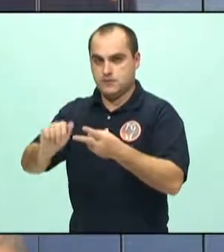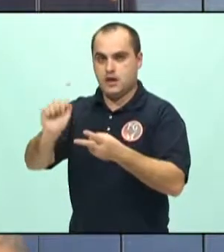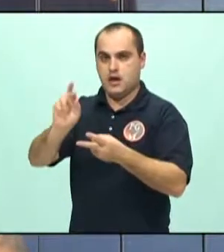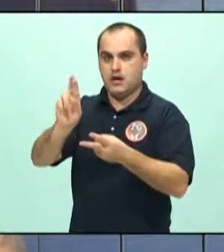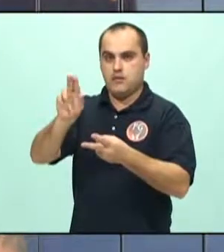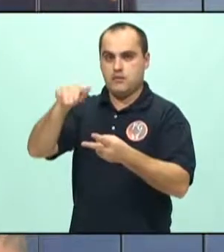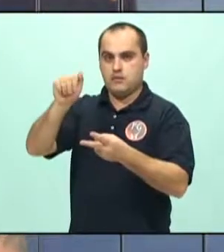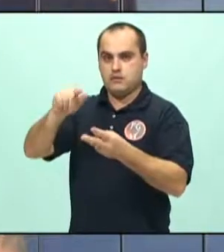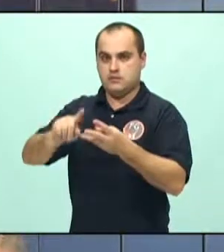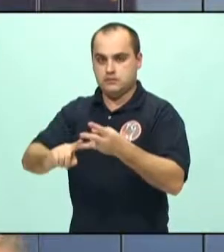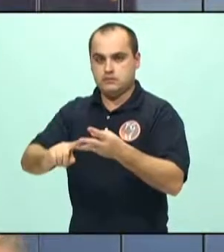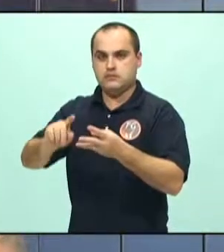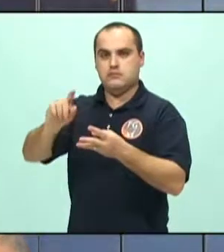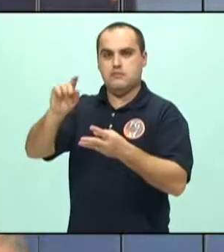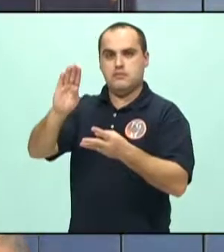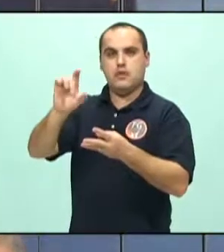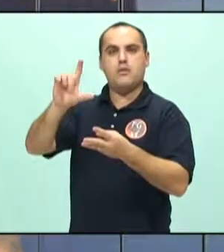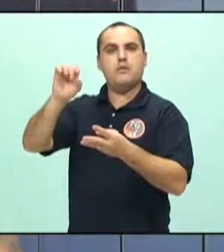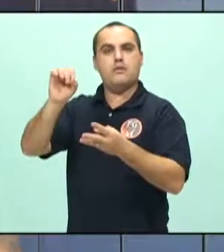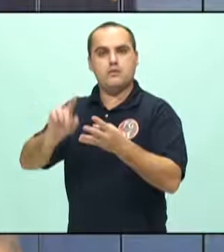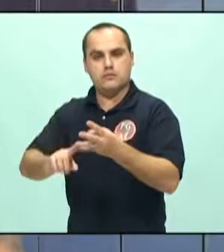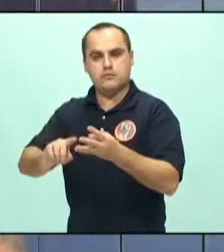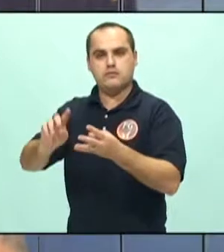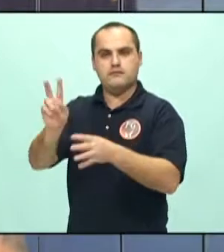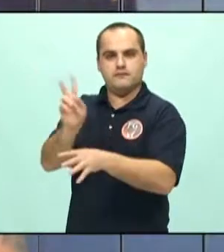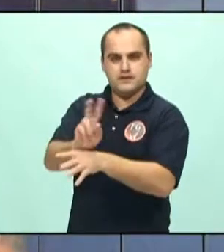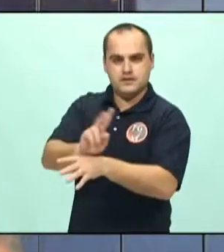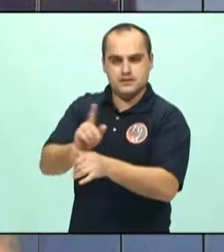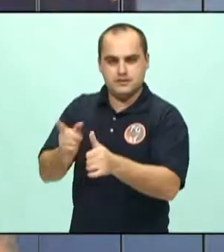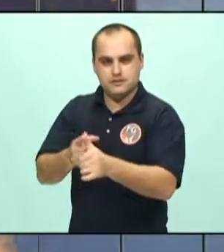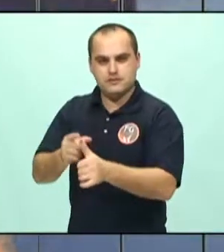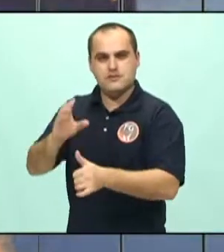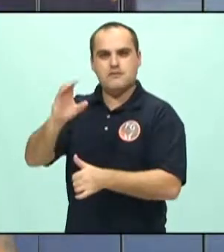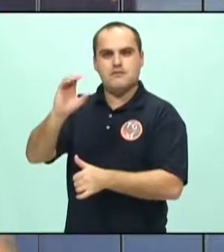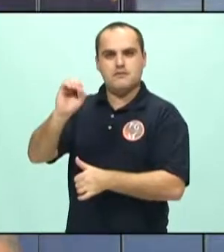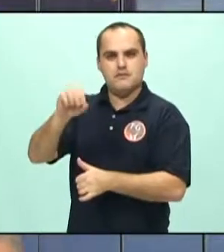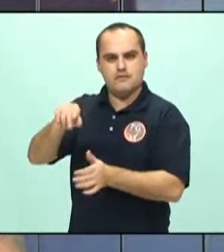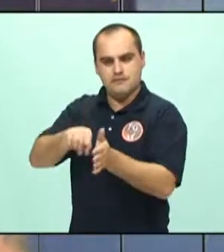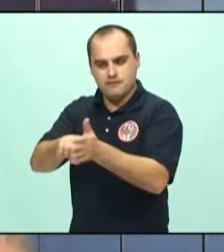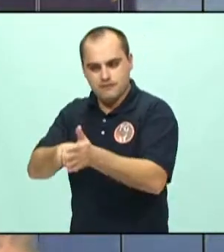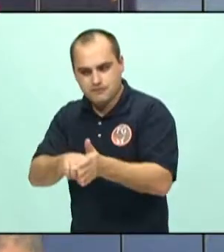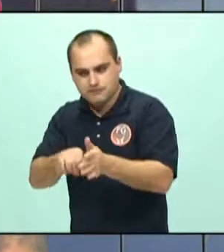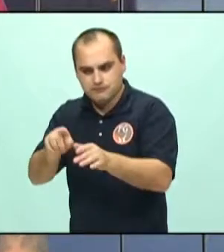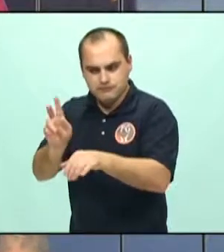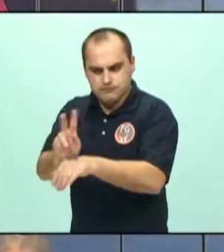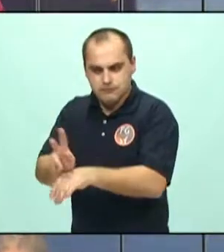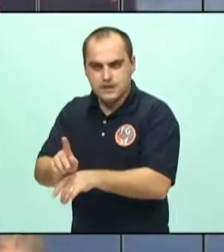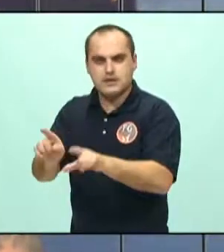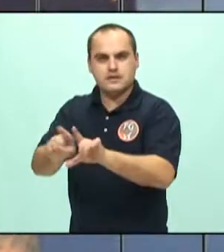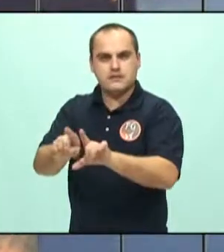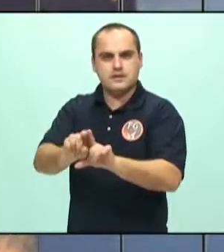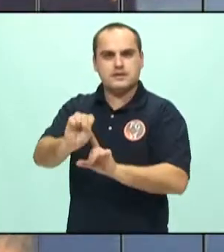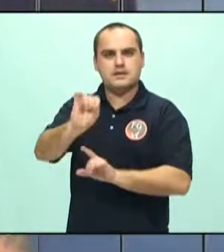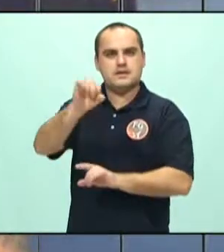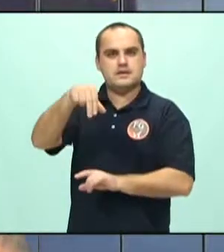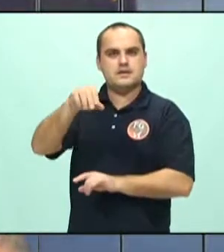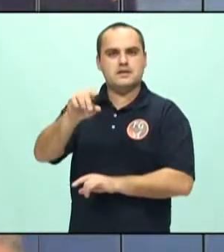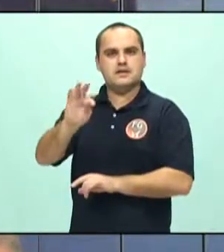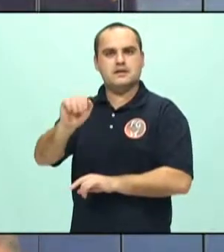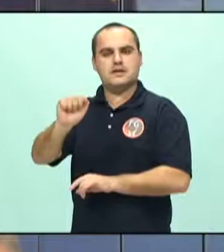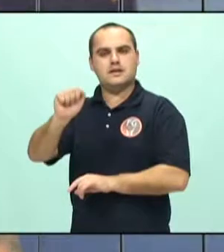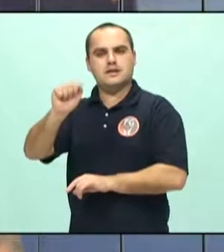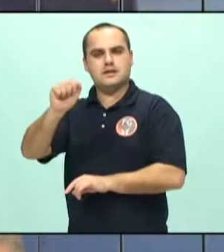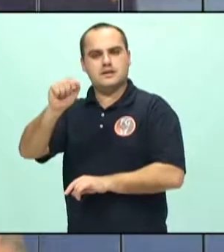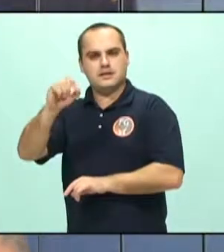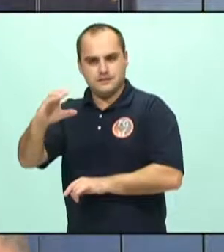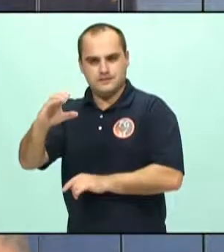associação de bloco, vigias, consertadores, conferentes e também o SINTAC, que é o